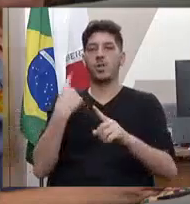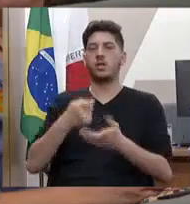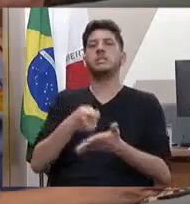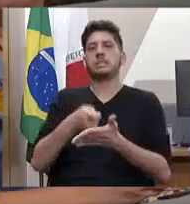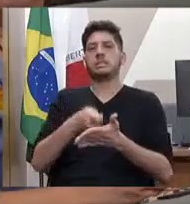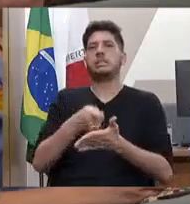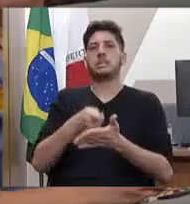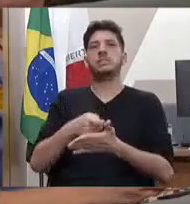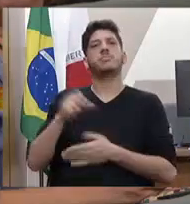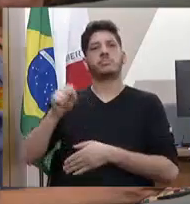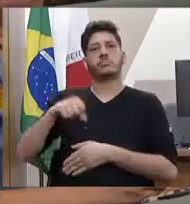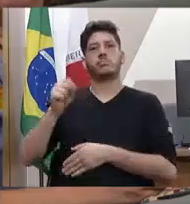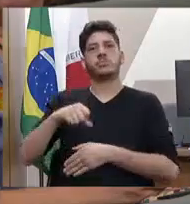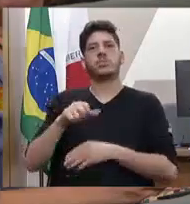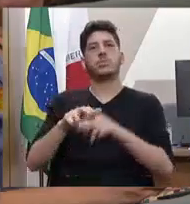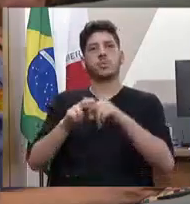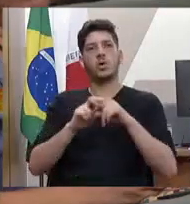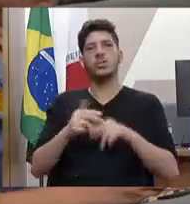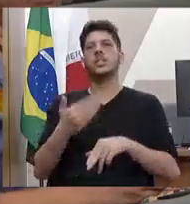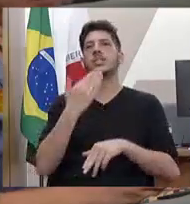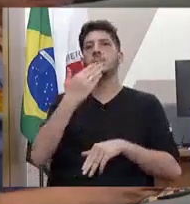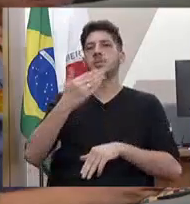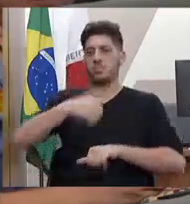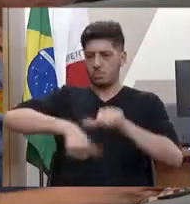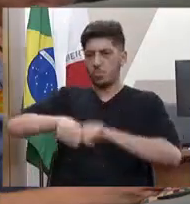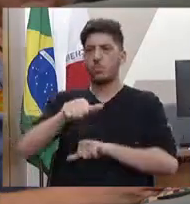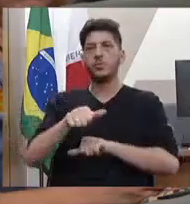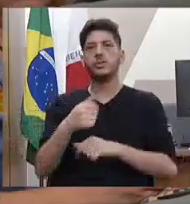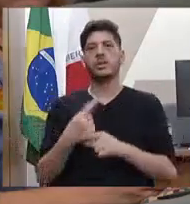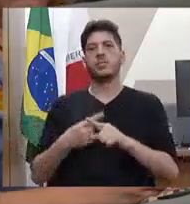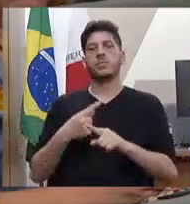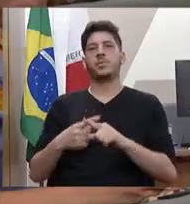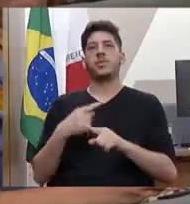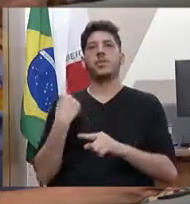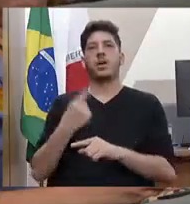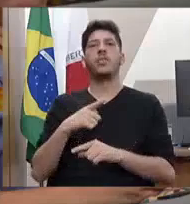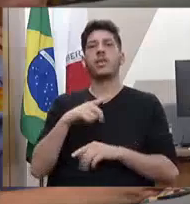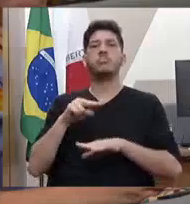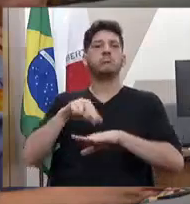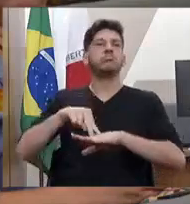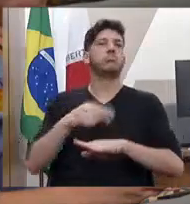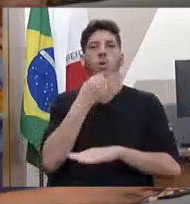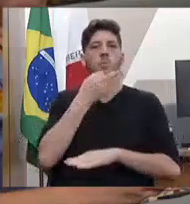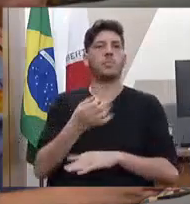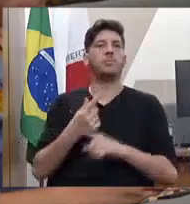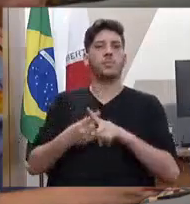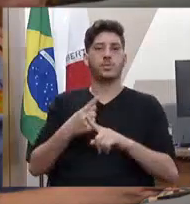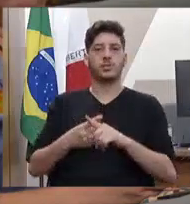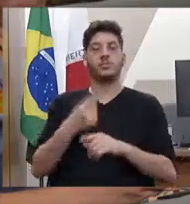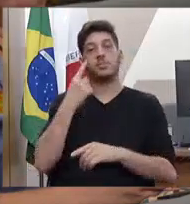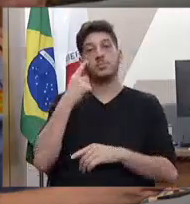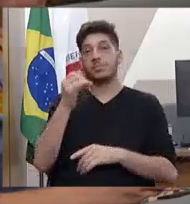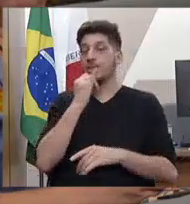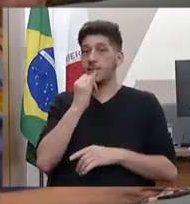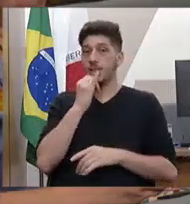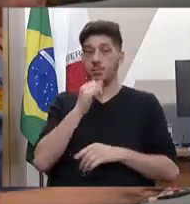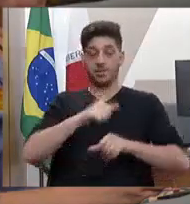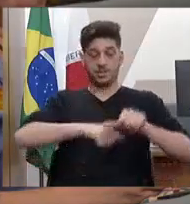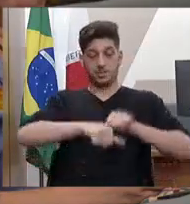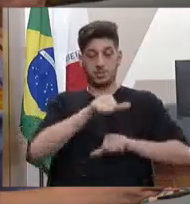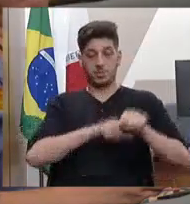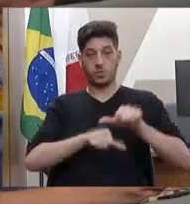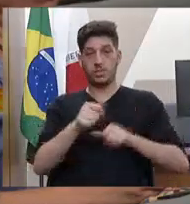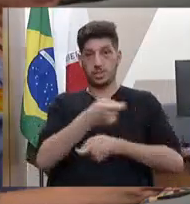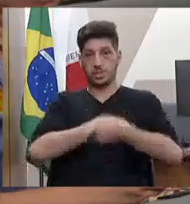mesmo em relação a esse revogaço porque que é SSP com lutas tem essa fala porque essa questão da reforma administrativa